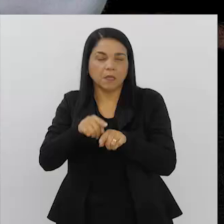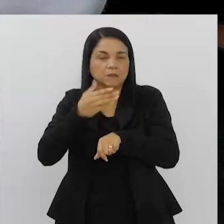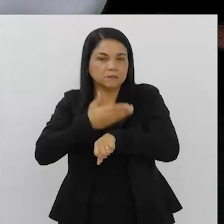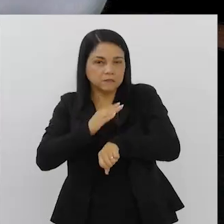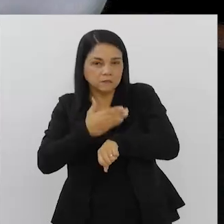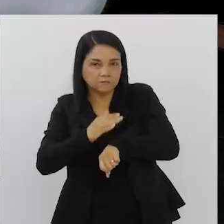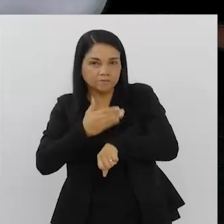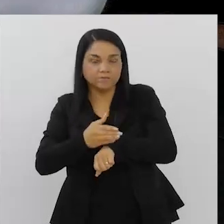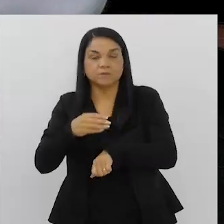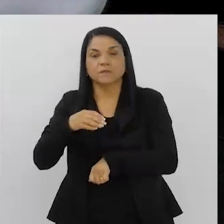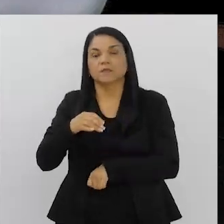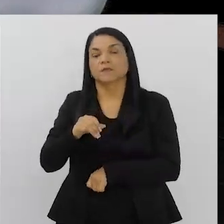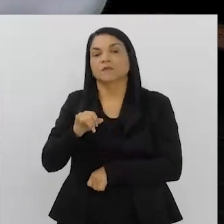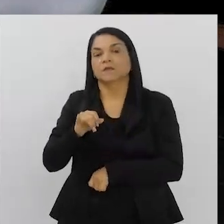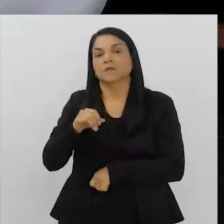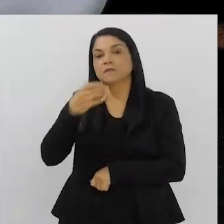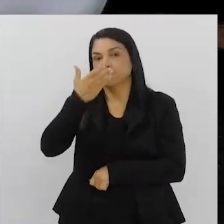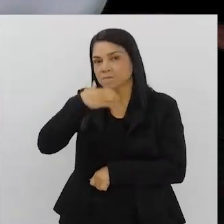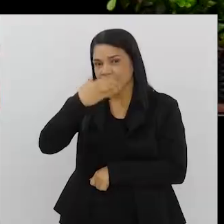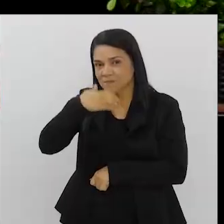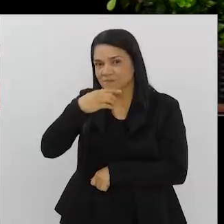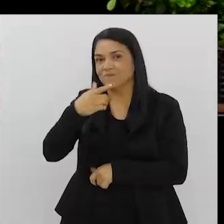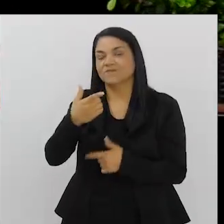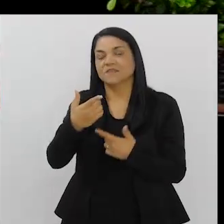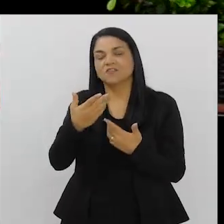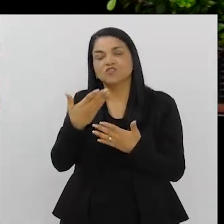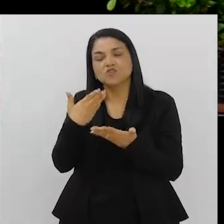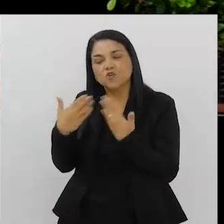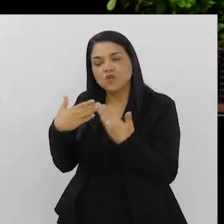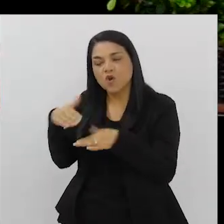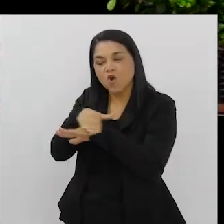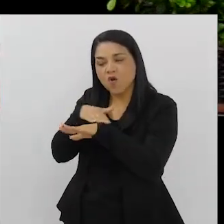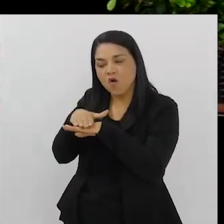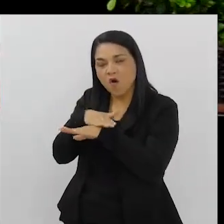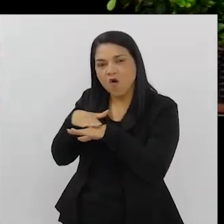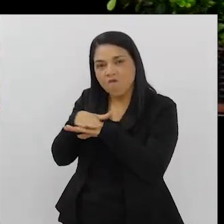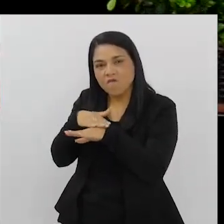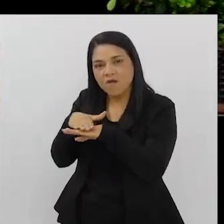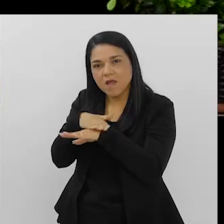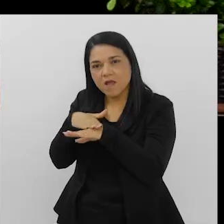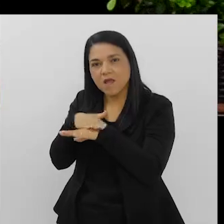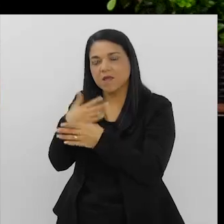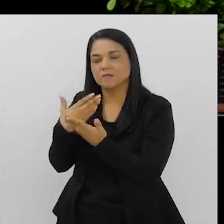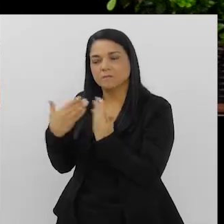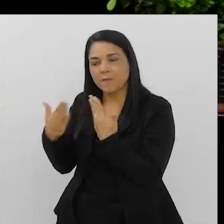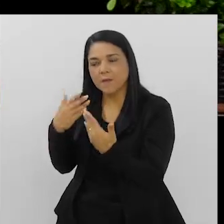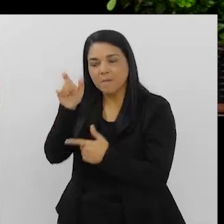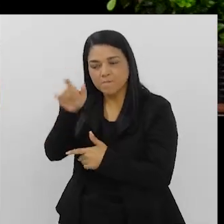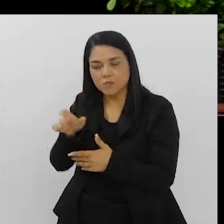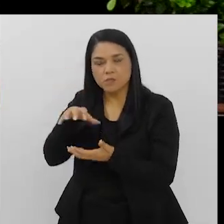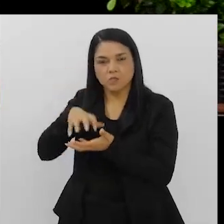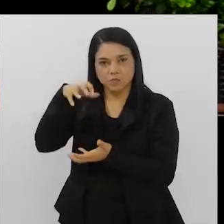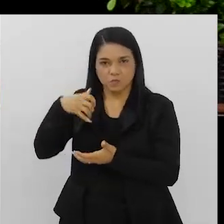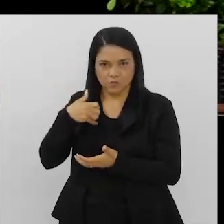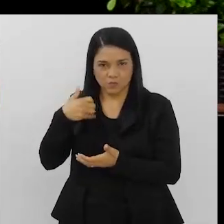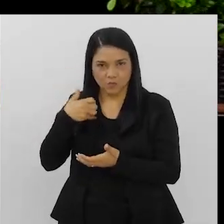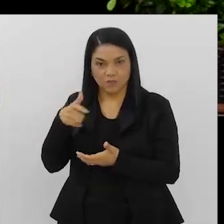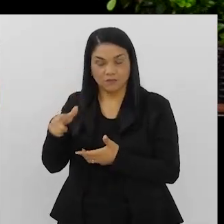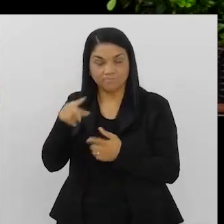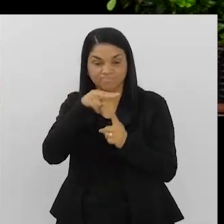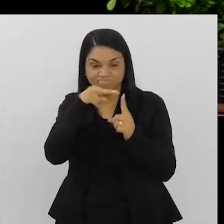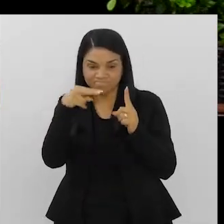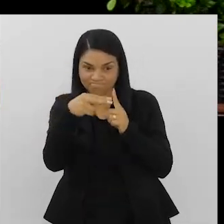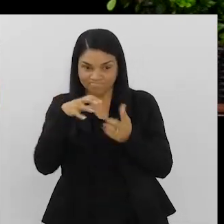smartphone também. Tudo a gente vai conversando, a gente vai construindo, né? Porque eu acho que essa perspectiva